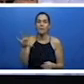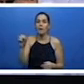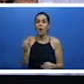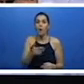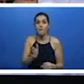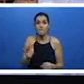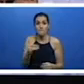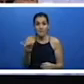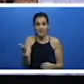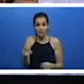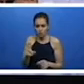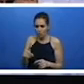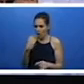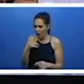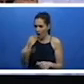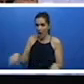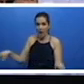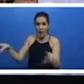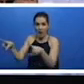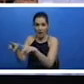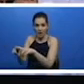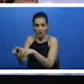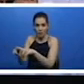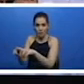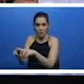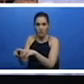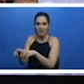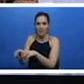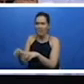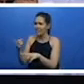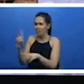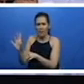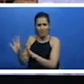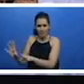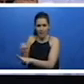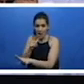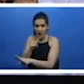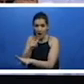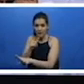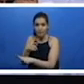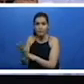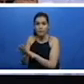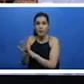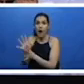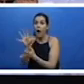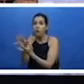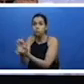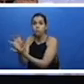que ele não é típico daquele ambiente, e ele começa a se alimentar dos girinos, das larvas dos anfíbios.